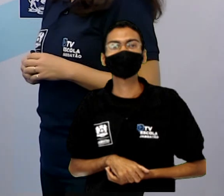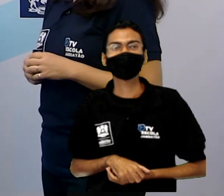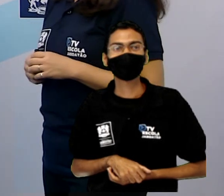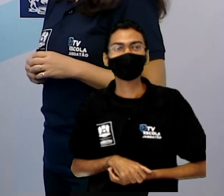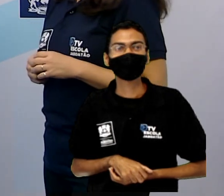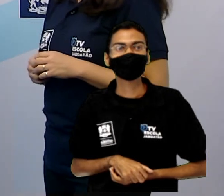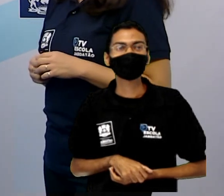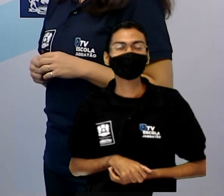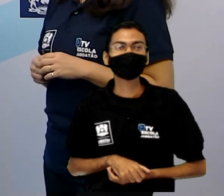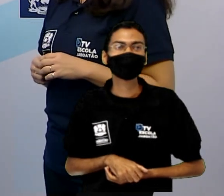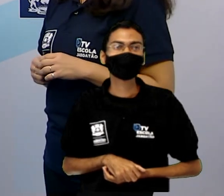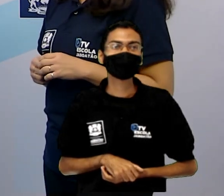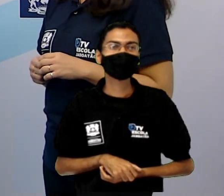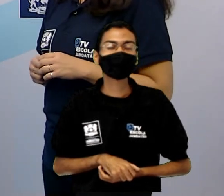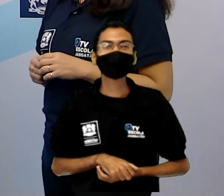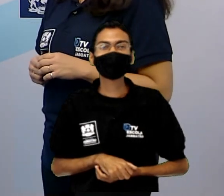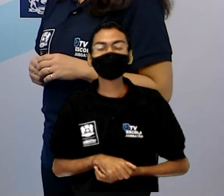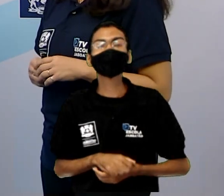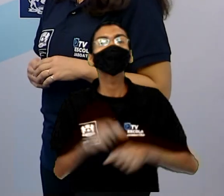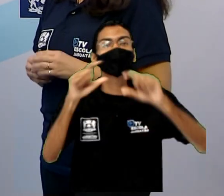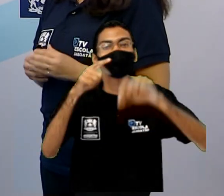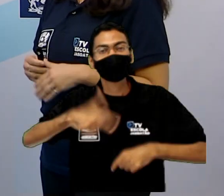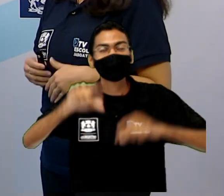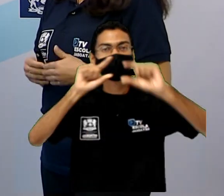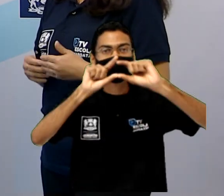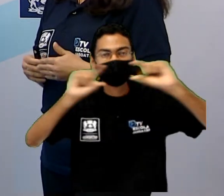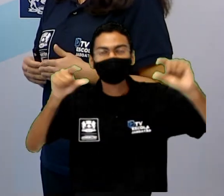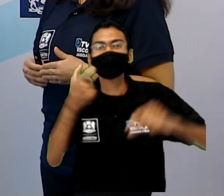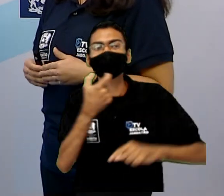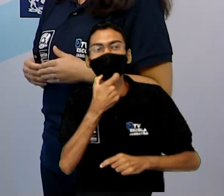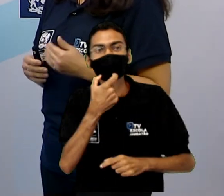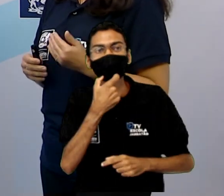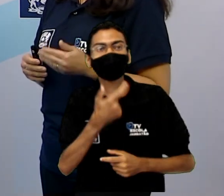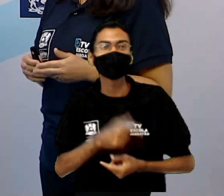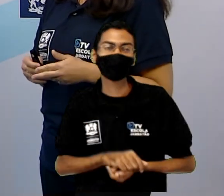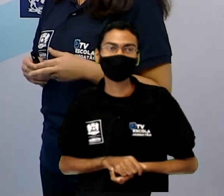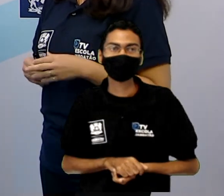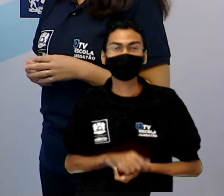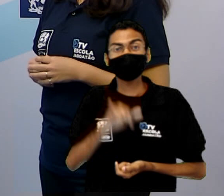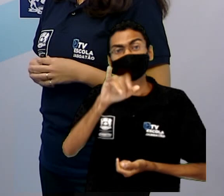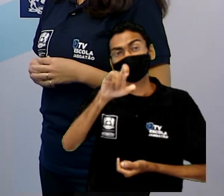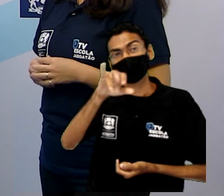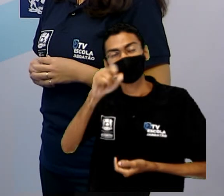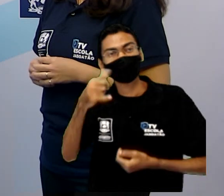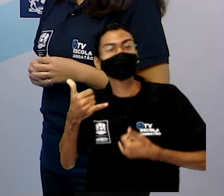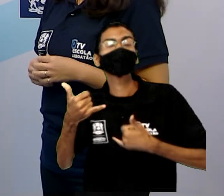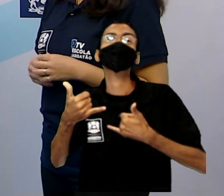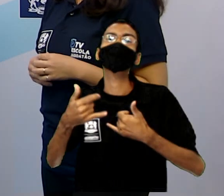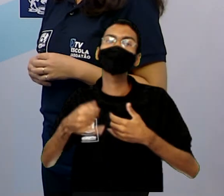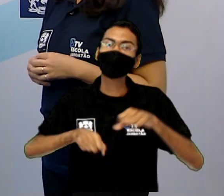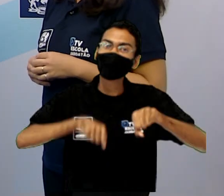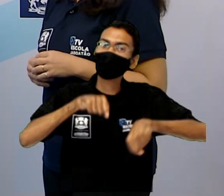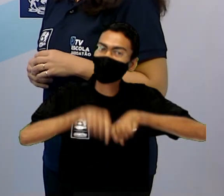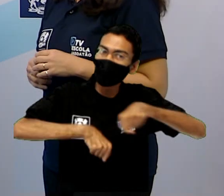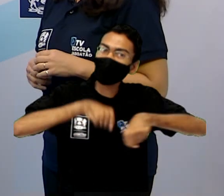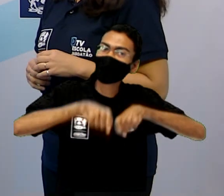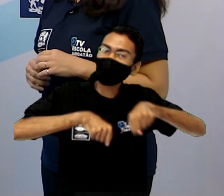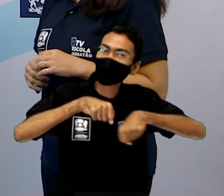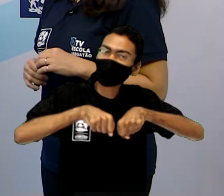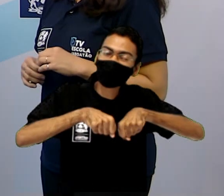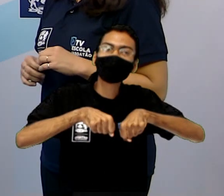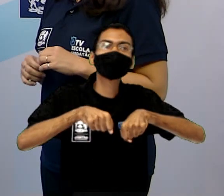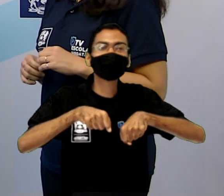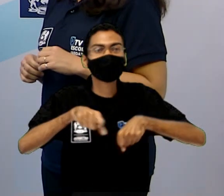Emily was riding a bike. Emily estava andando de bicicleta.